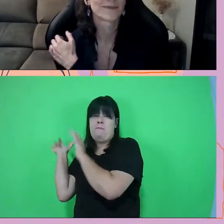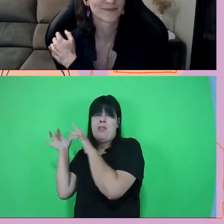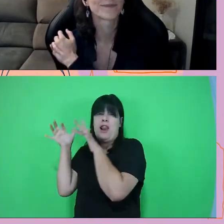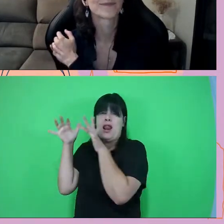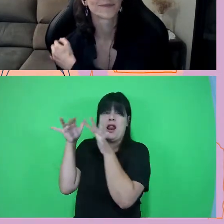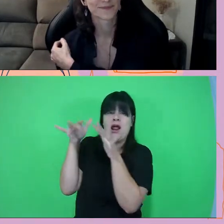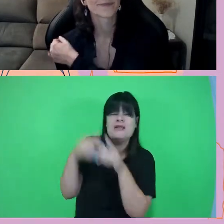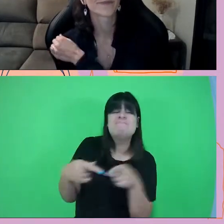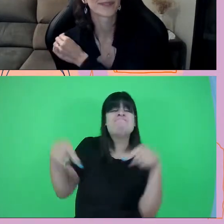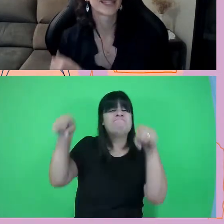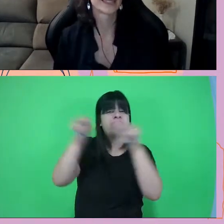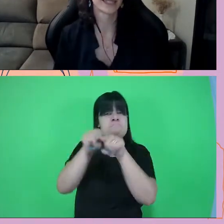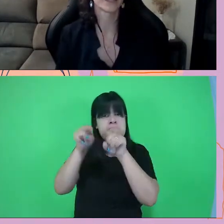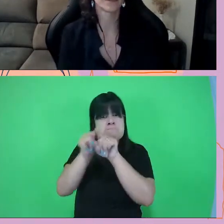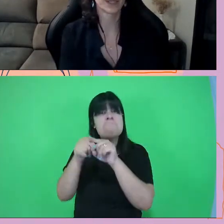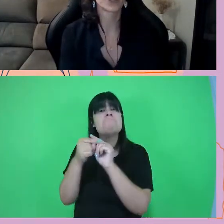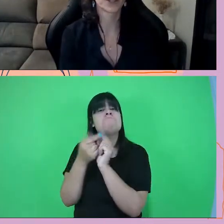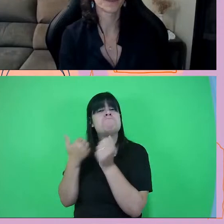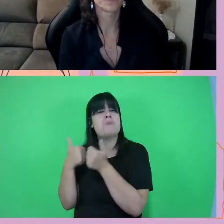né?